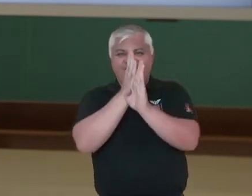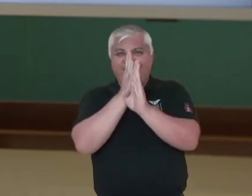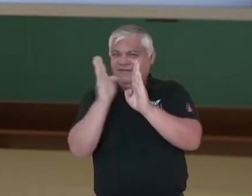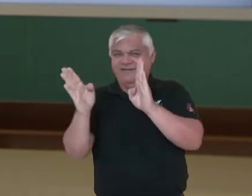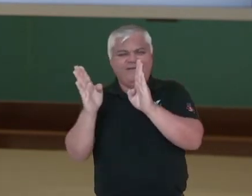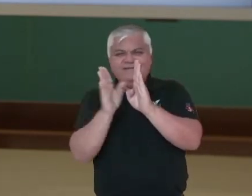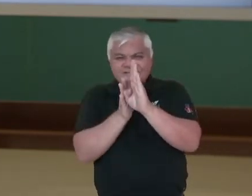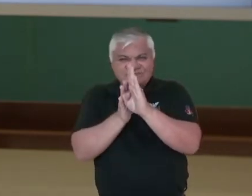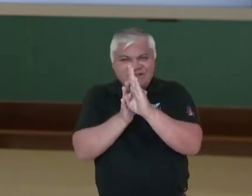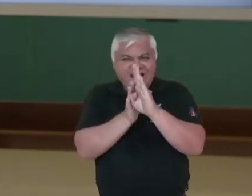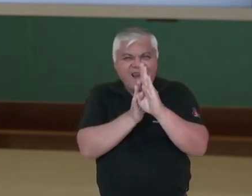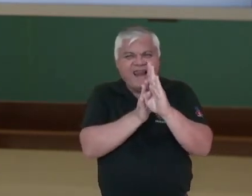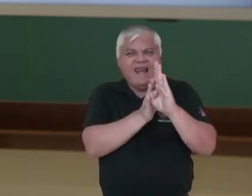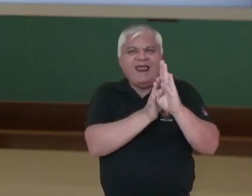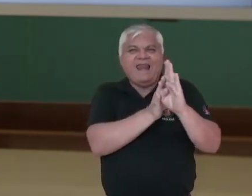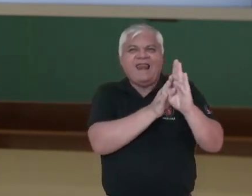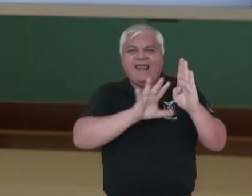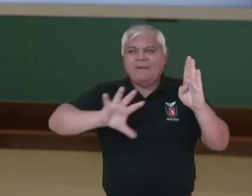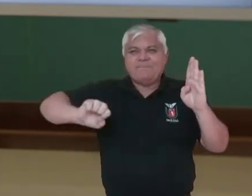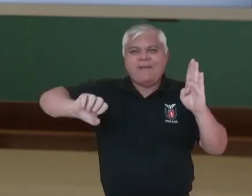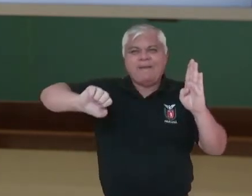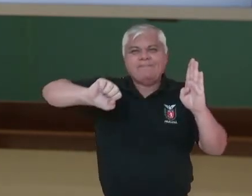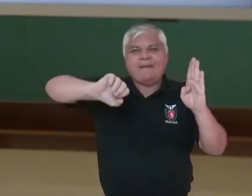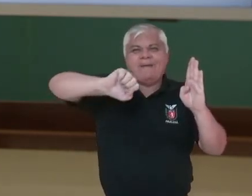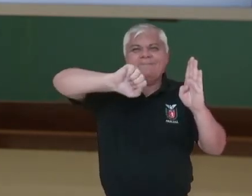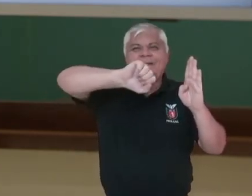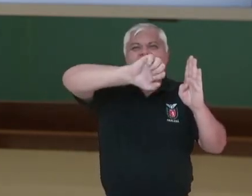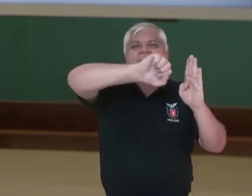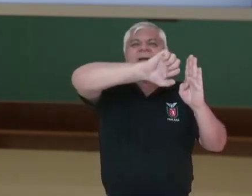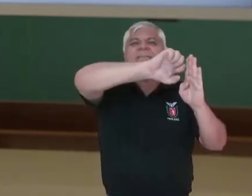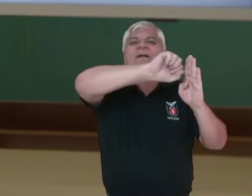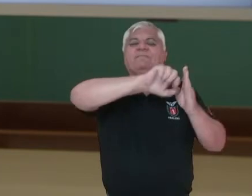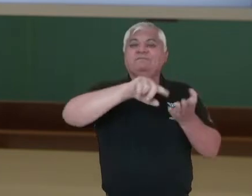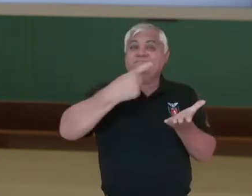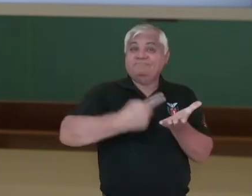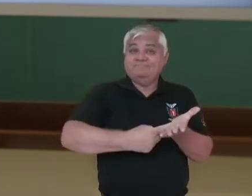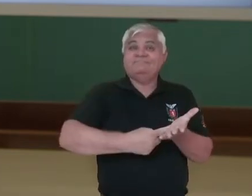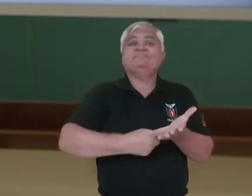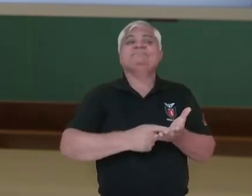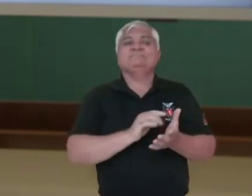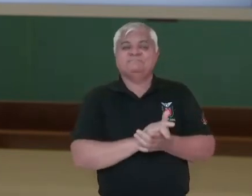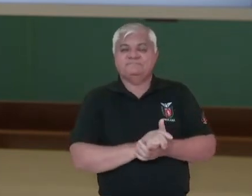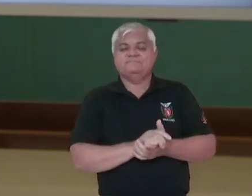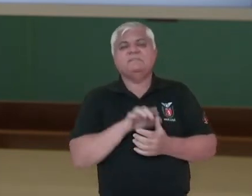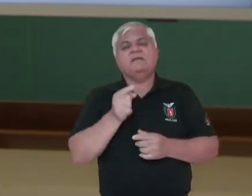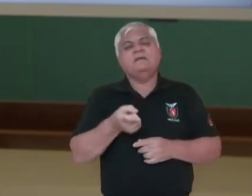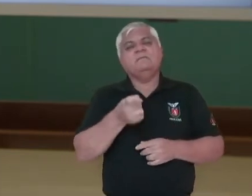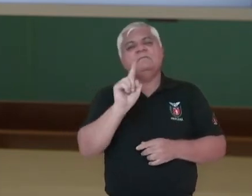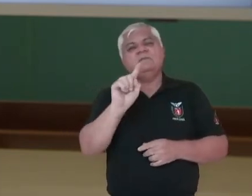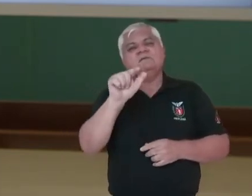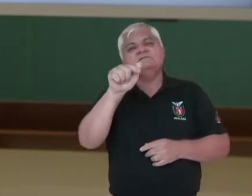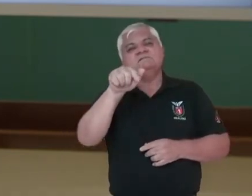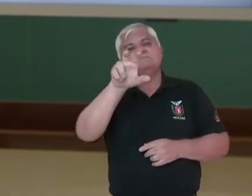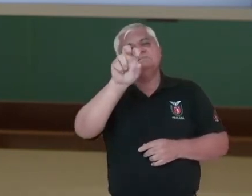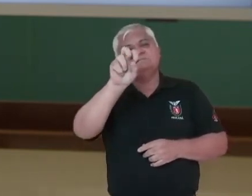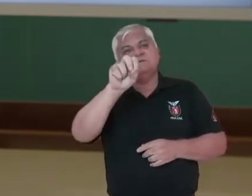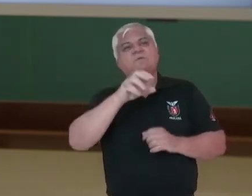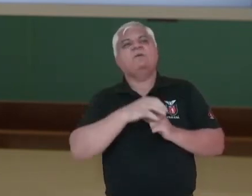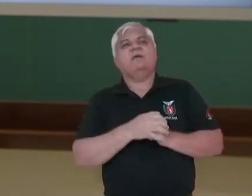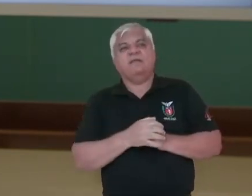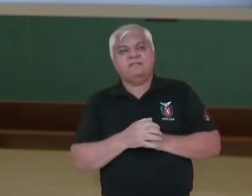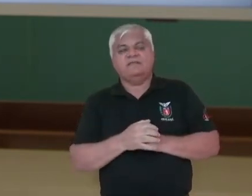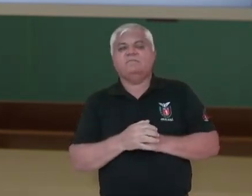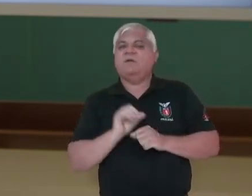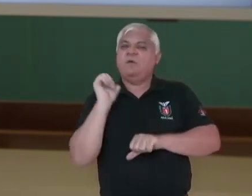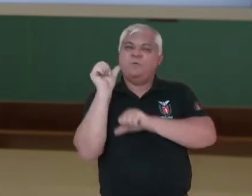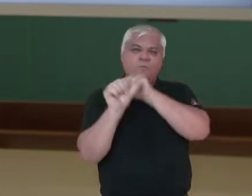limite daquele acordo lá que eles tinham feito inicialmente, que era o Tratado de Tordesilhas. Em 1750, eles tiveram que fazer um